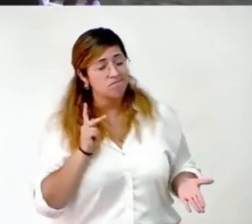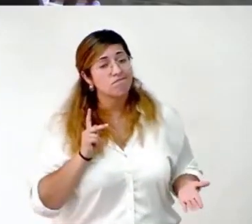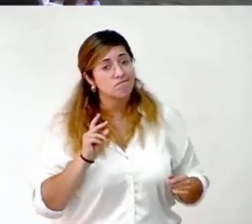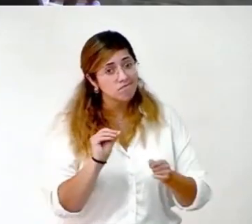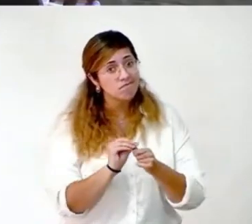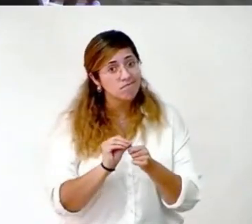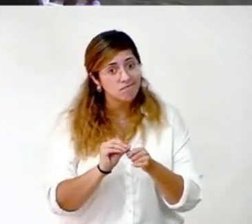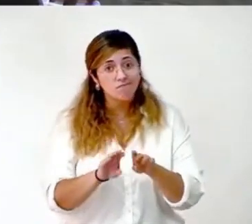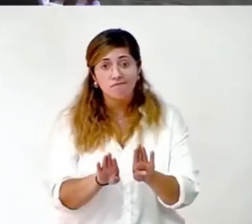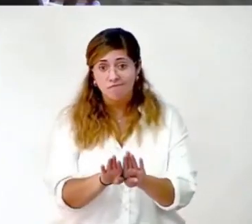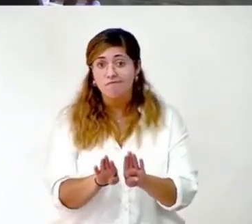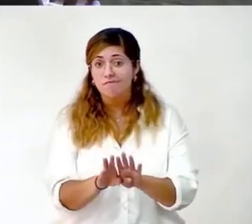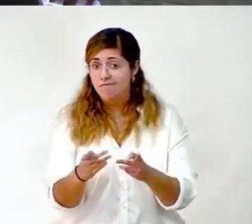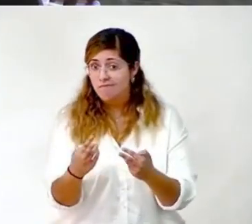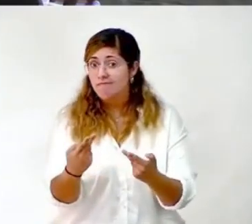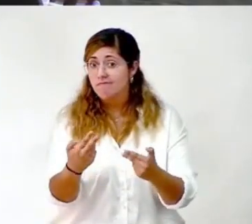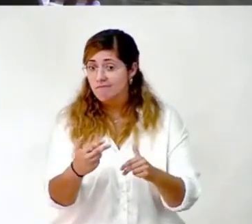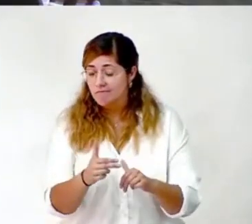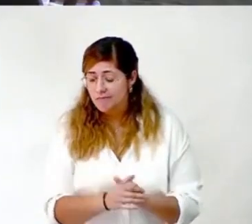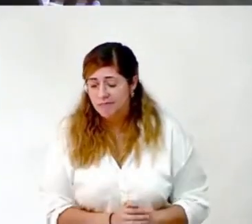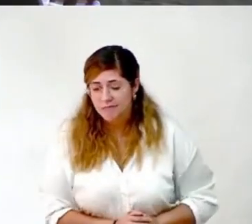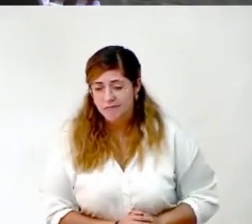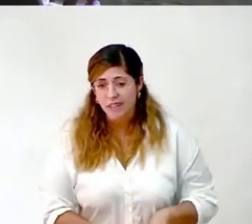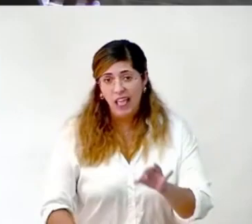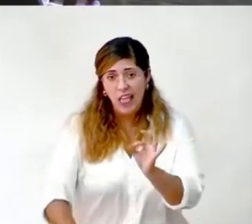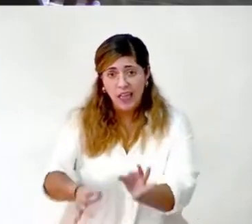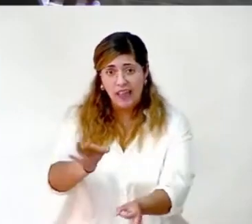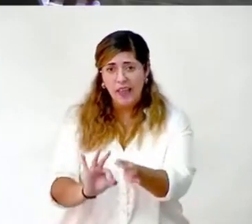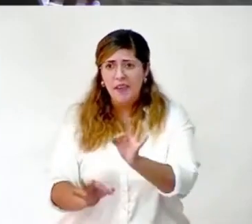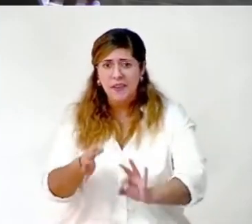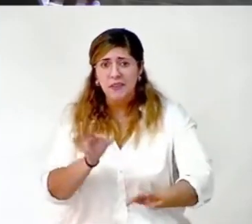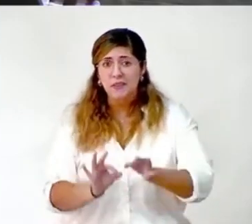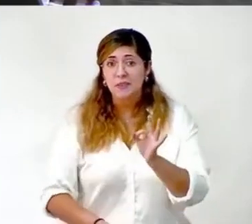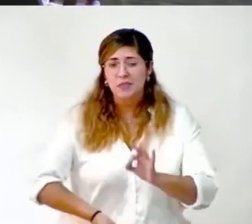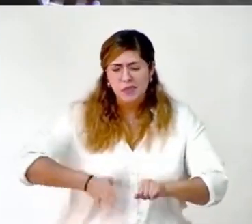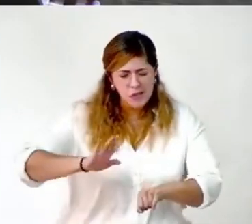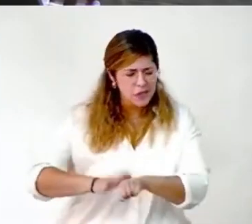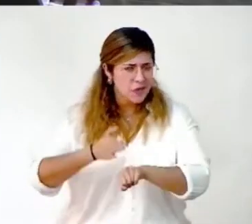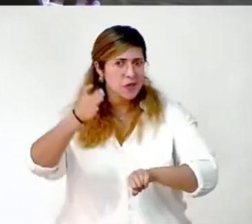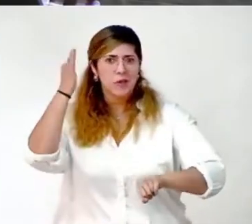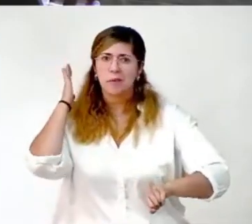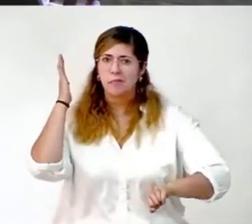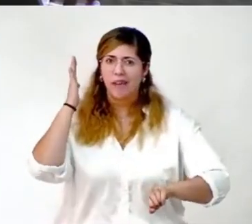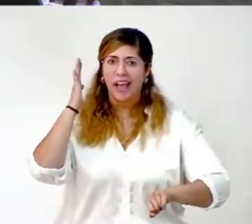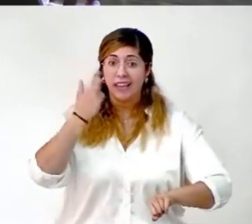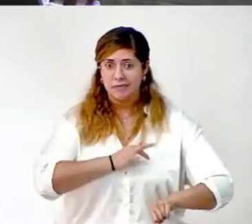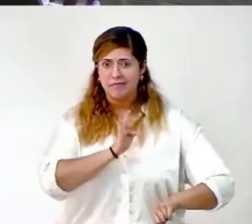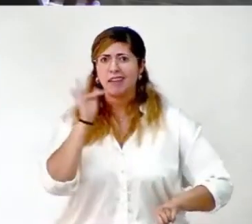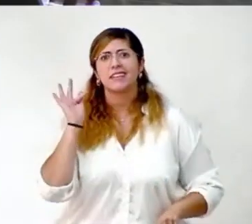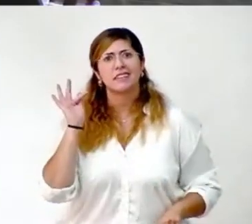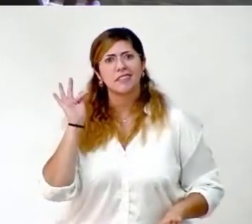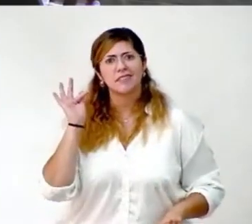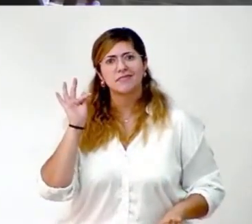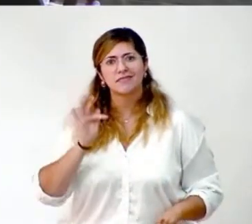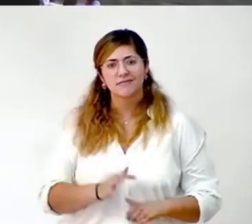foi registrado. A vossa justiça deve exceder a dos escribas e